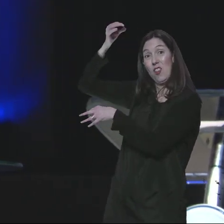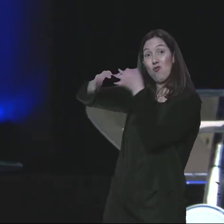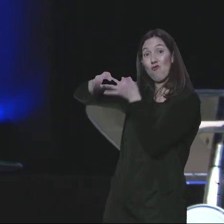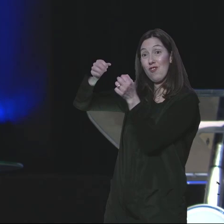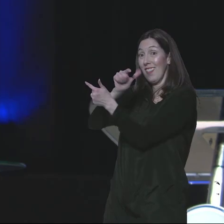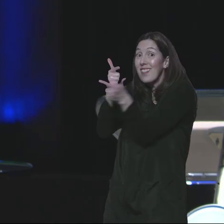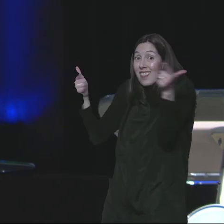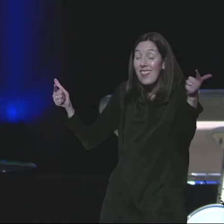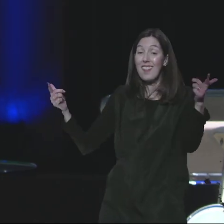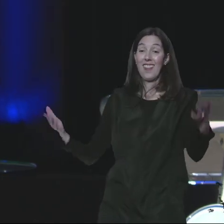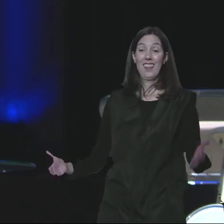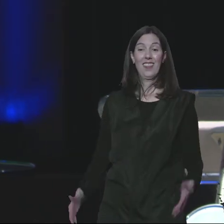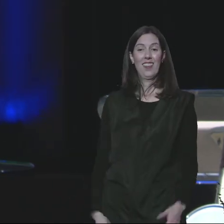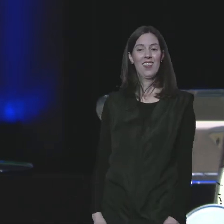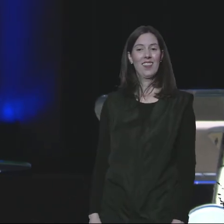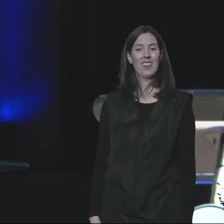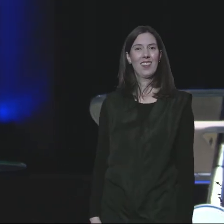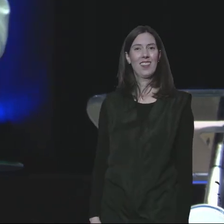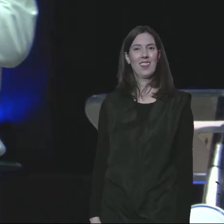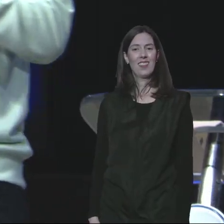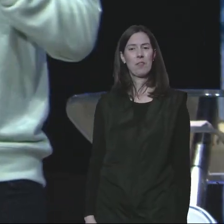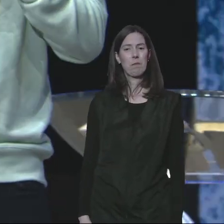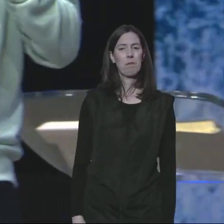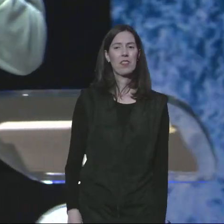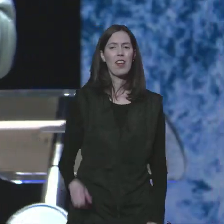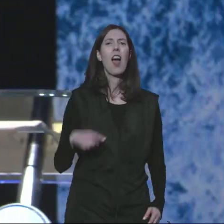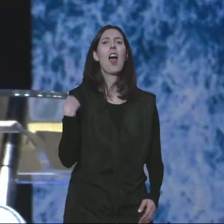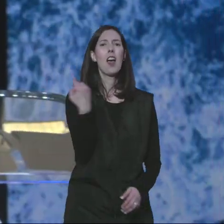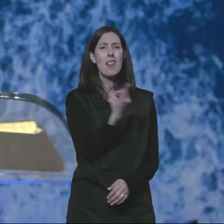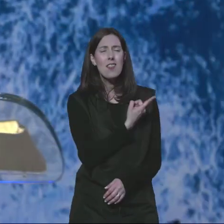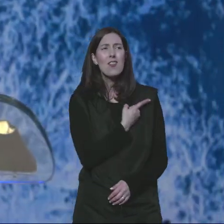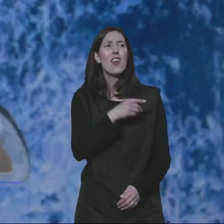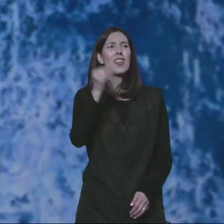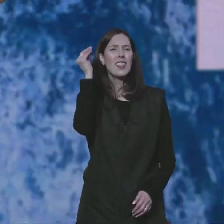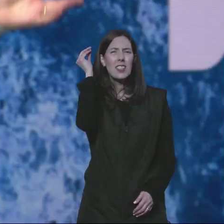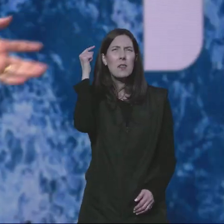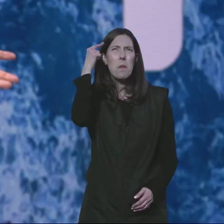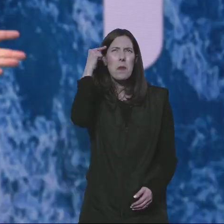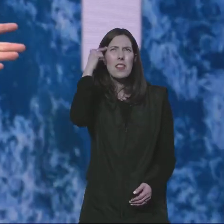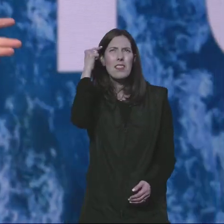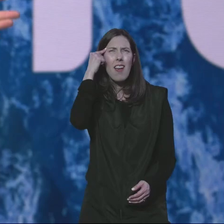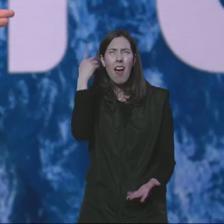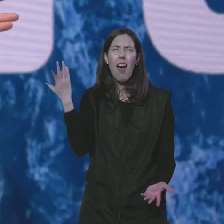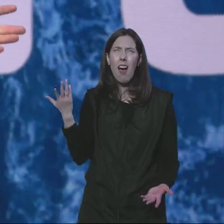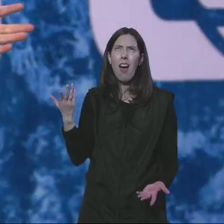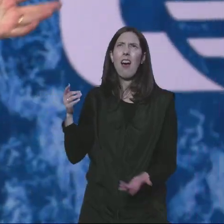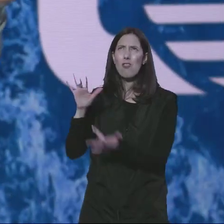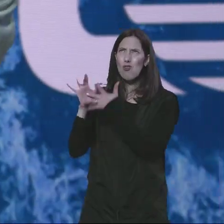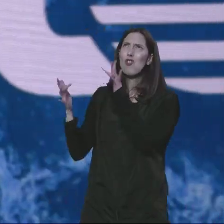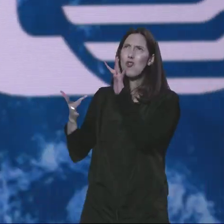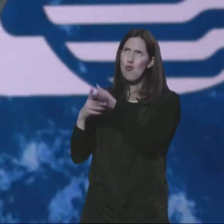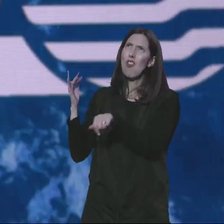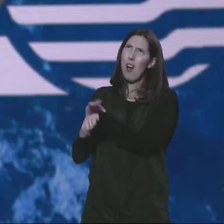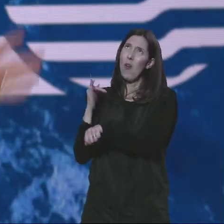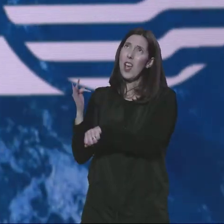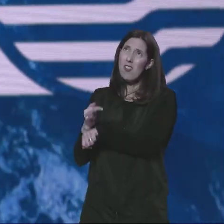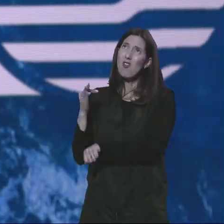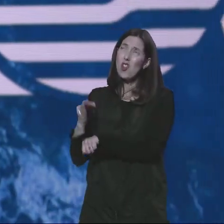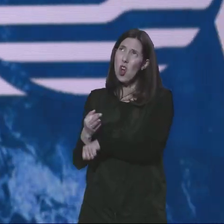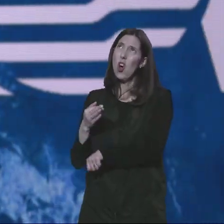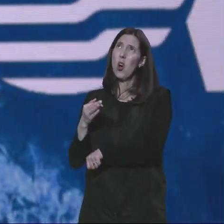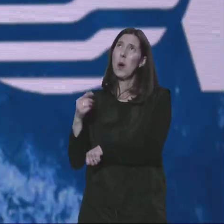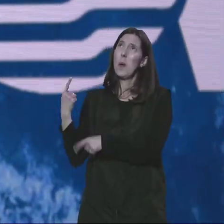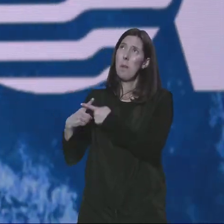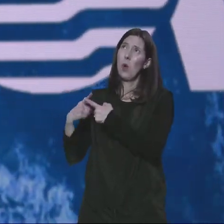E aí, muitas vezes a gente é tentado a pensar, é óbvio que Jesus aguentou isso só porque Ele era o Filho de Deus, se Ele fosse igual eu e você, Ele